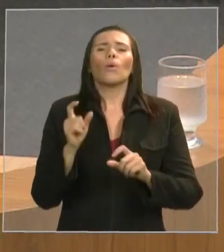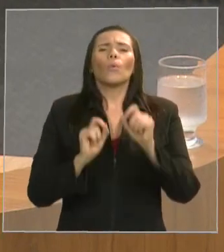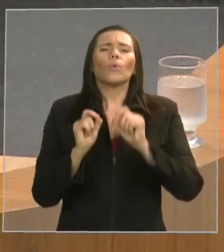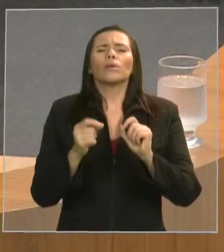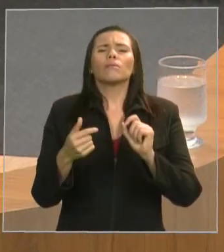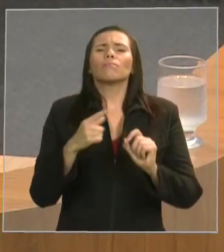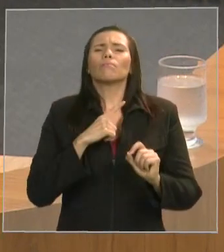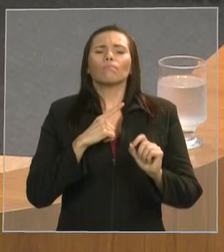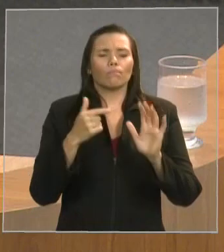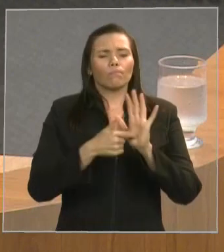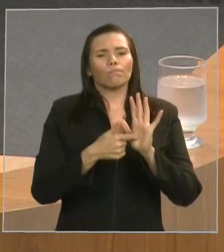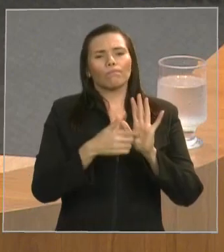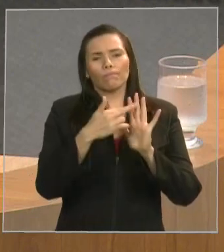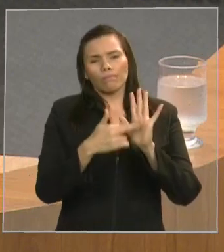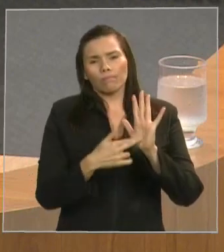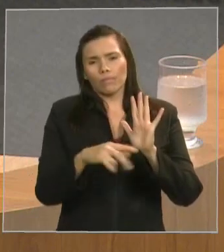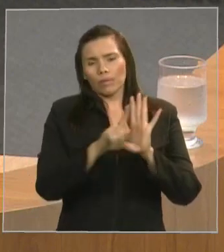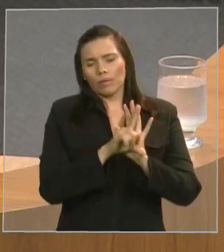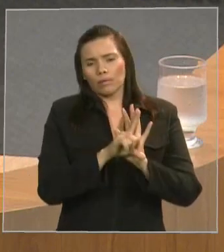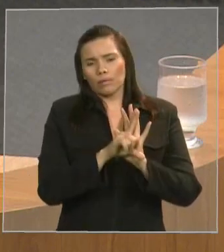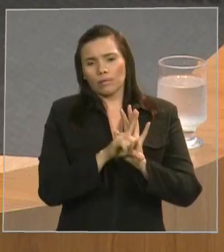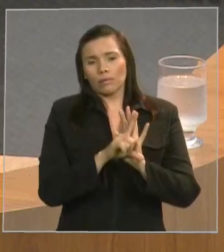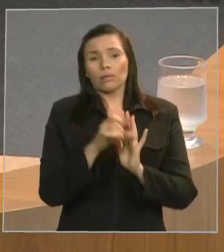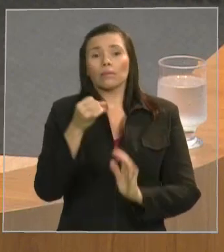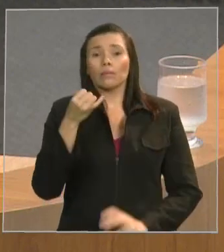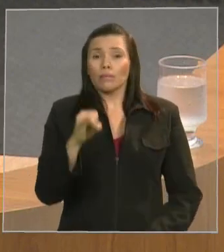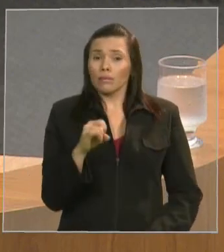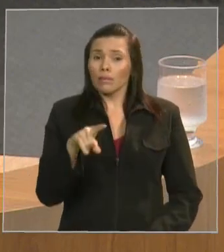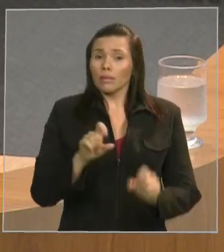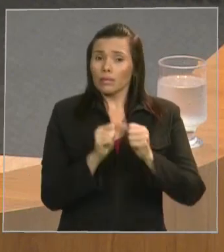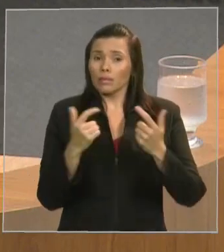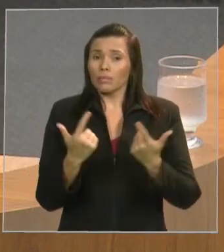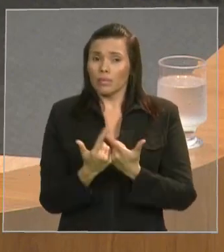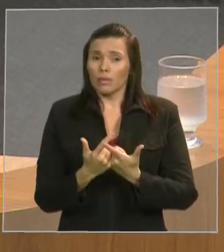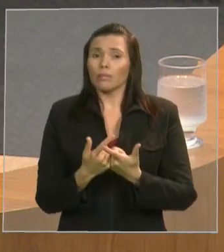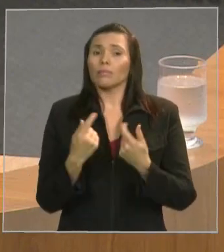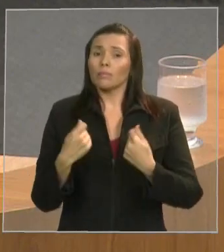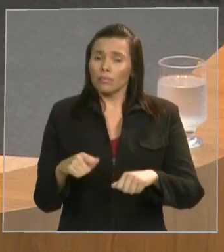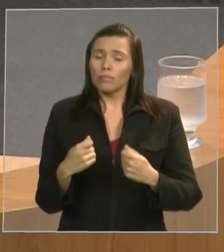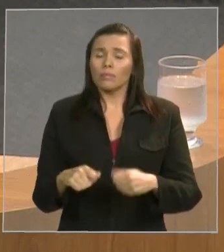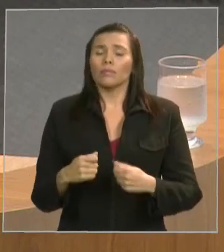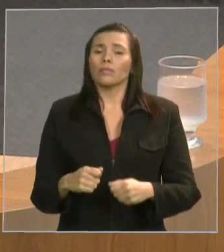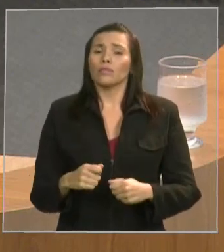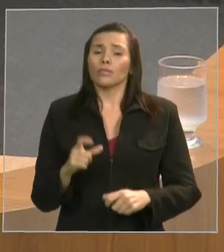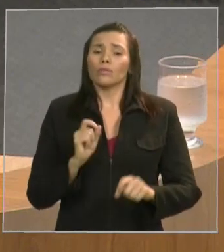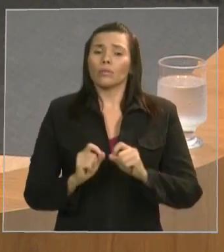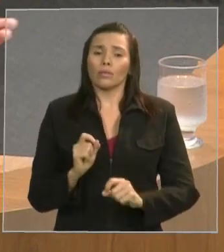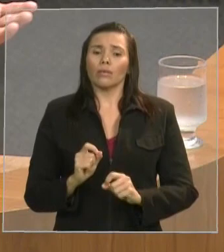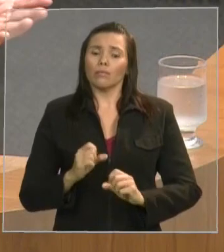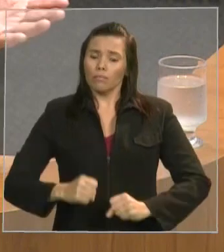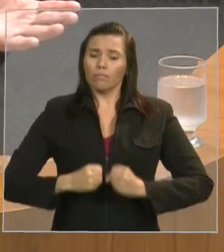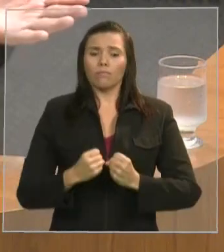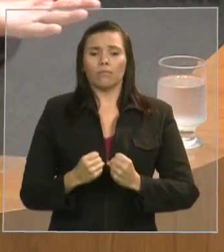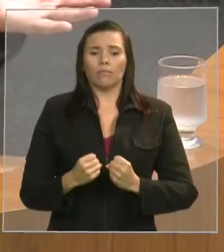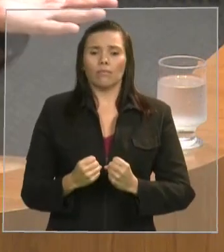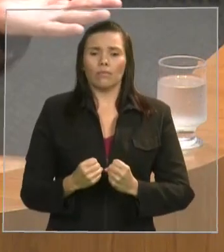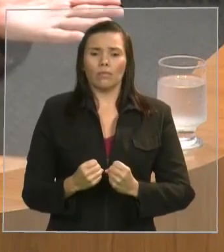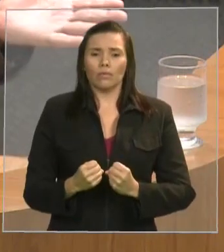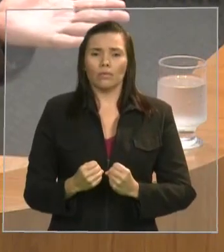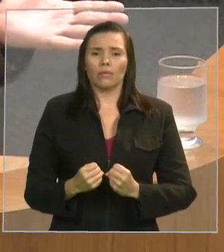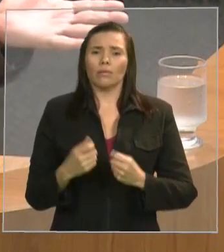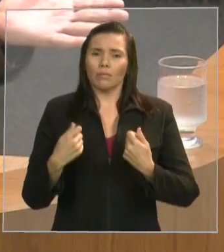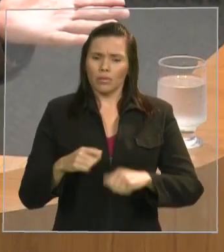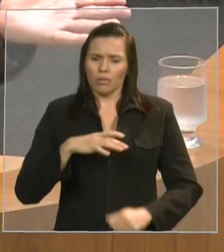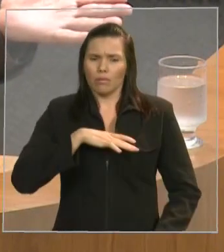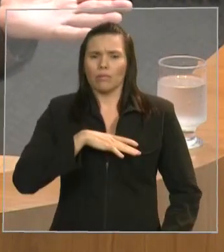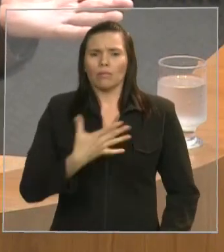Assembleia não procurar tomar uma posição, daqui a pouco não existe mais a Assembleia